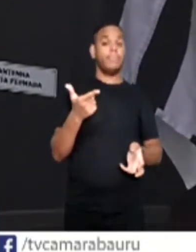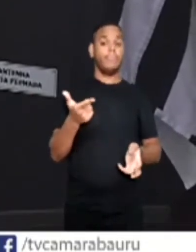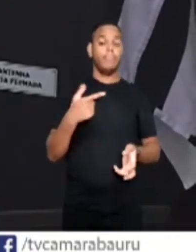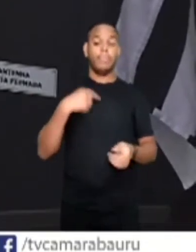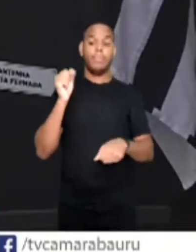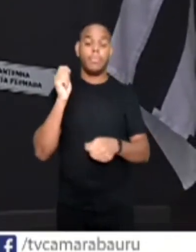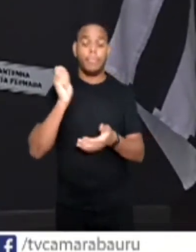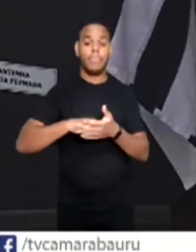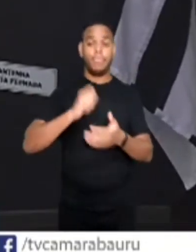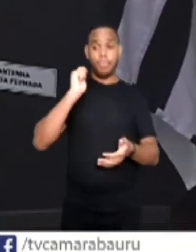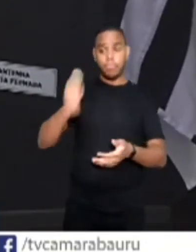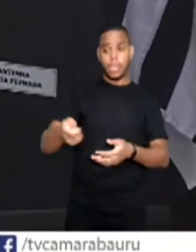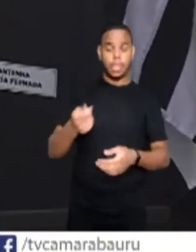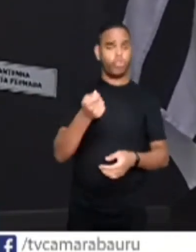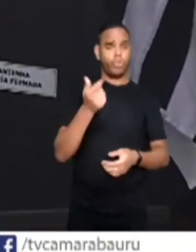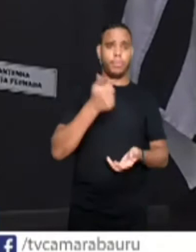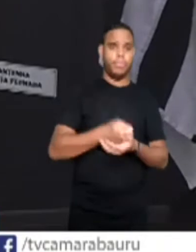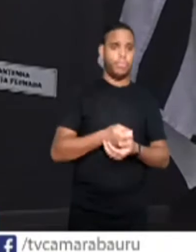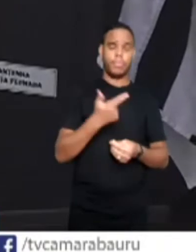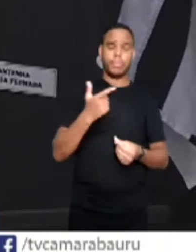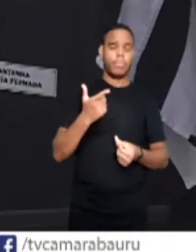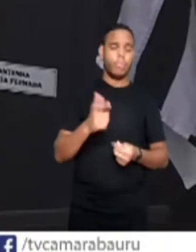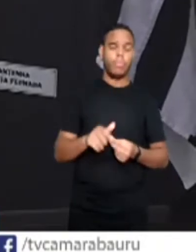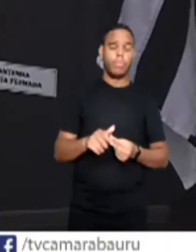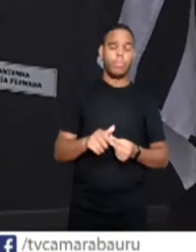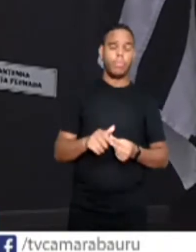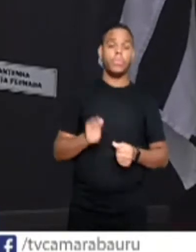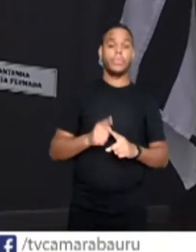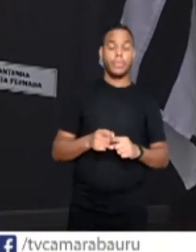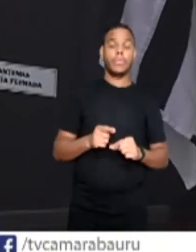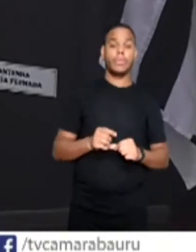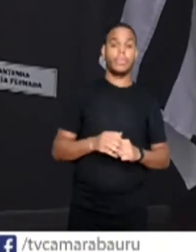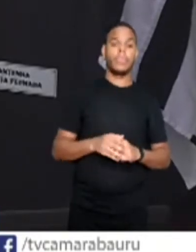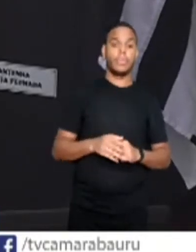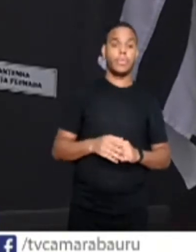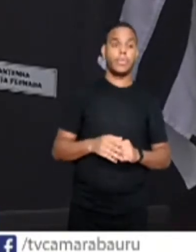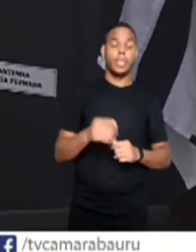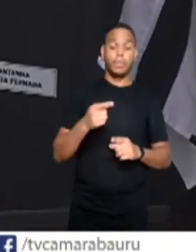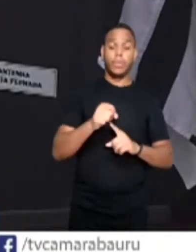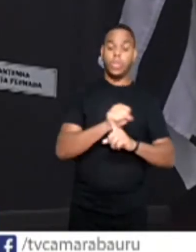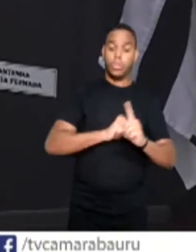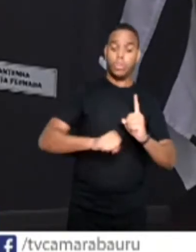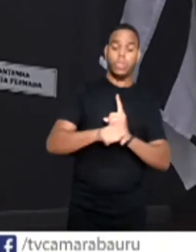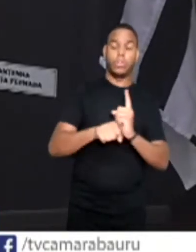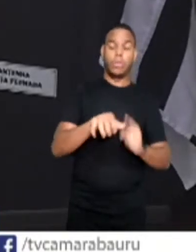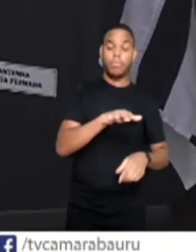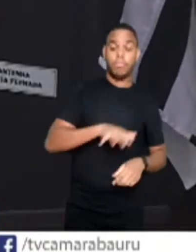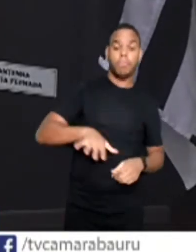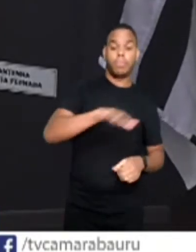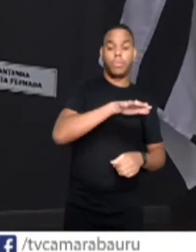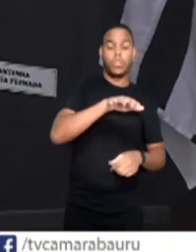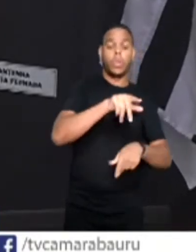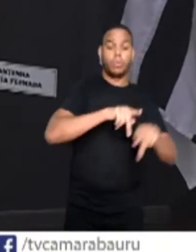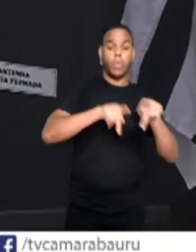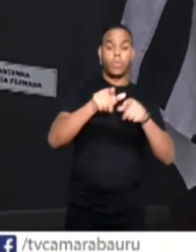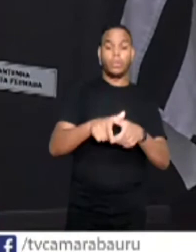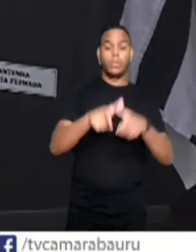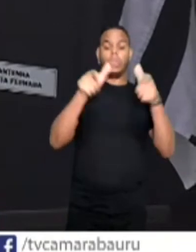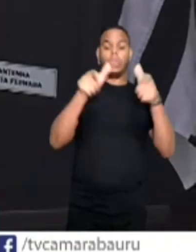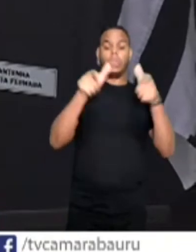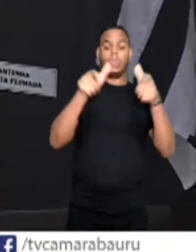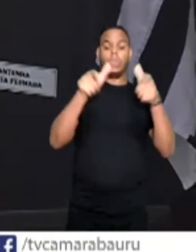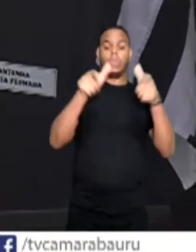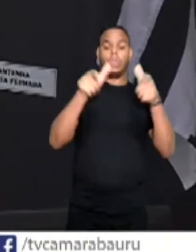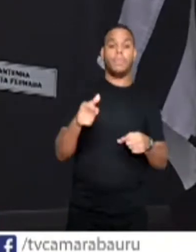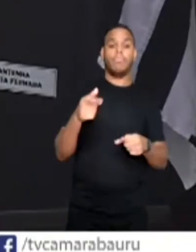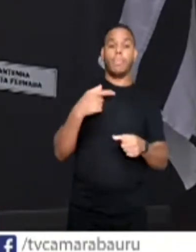de pagar. Por quê? As condições socioeconômicas da maioria da nossa população é aquém daquilo que